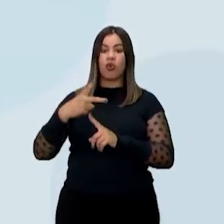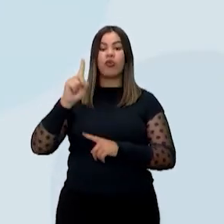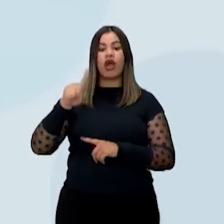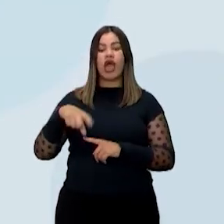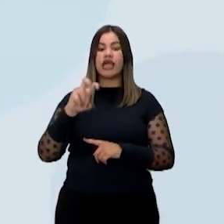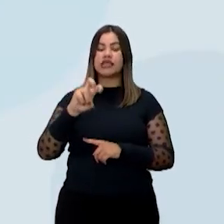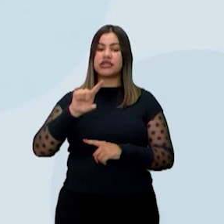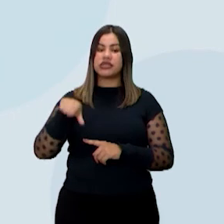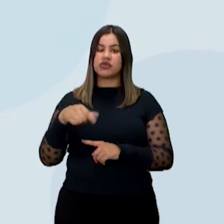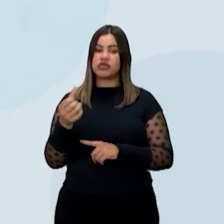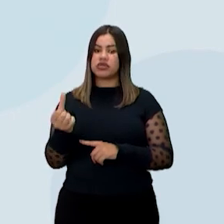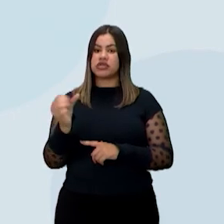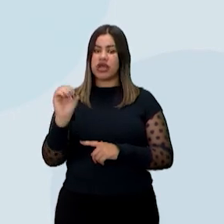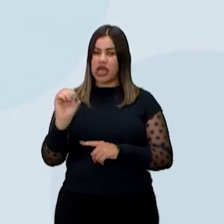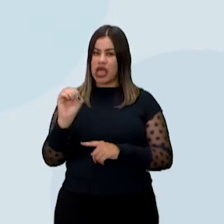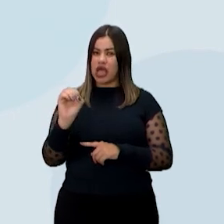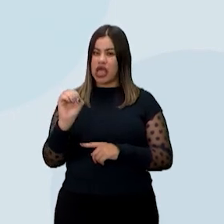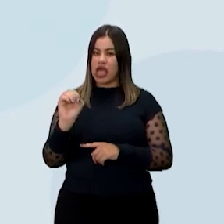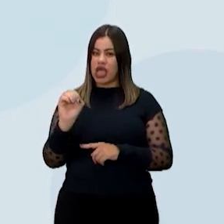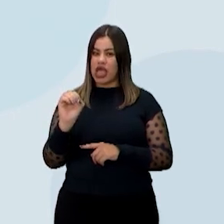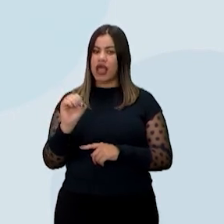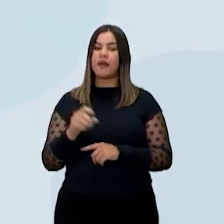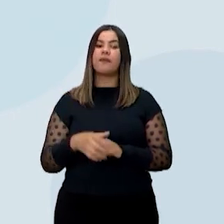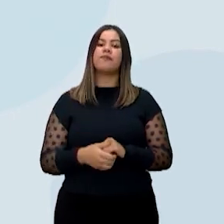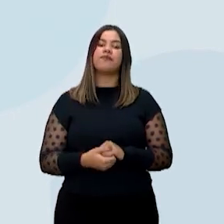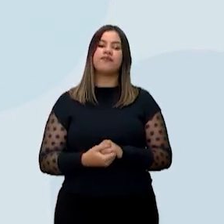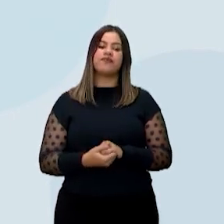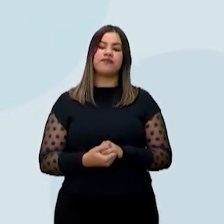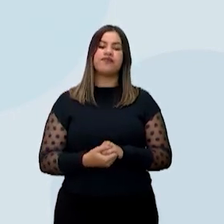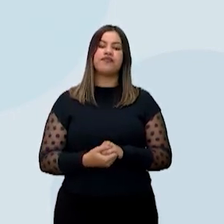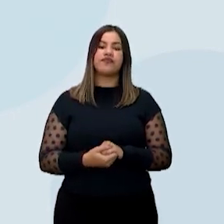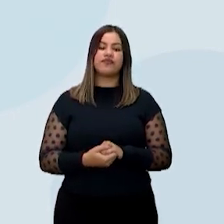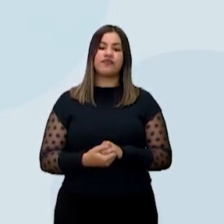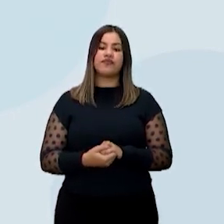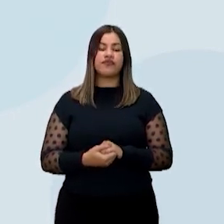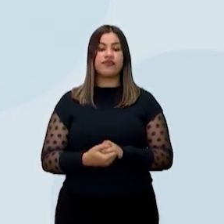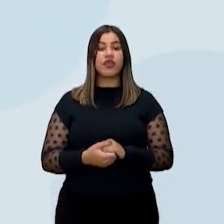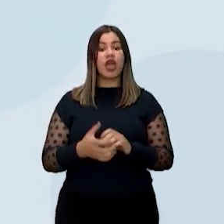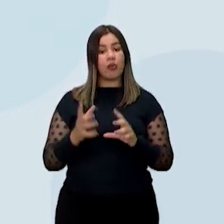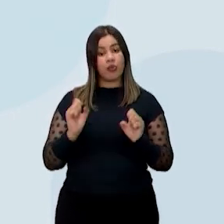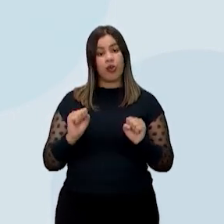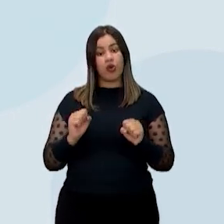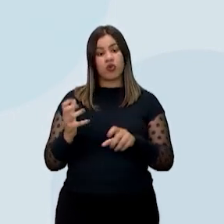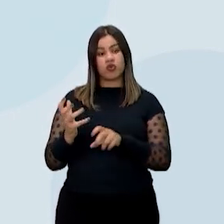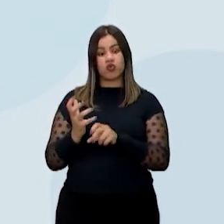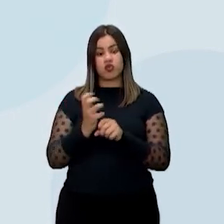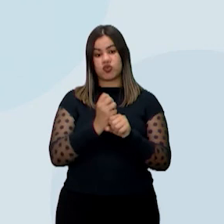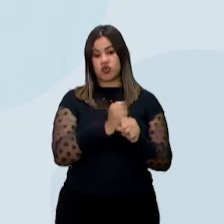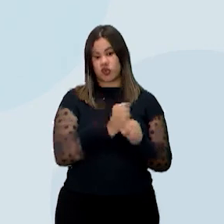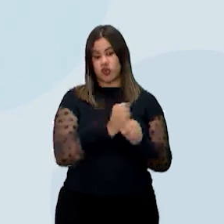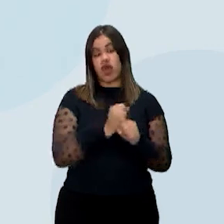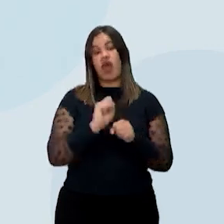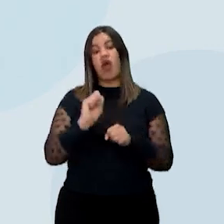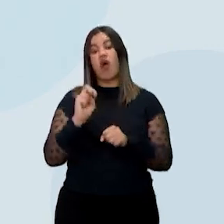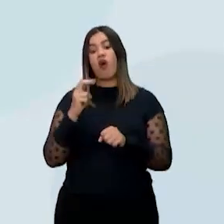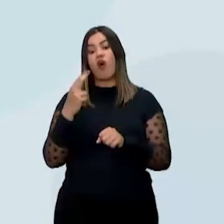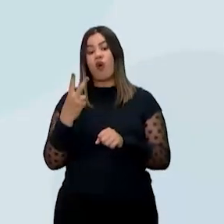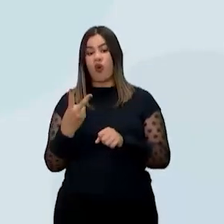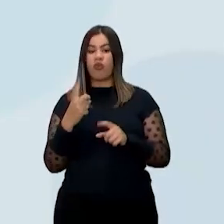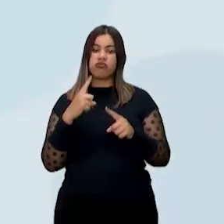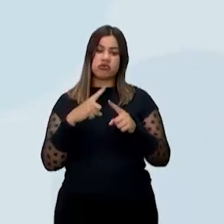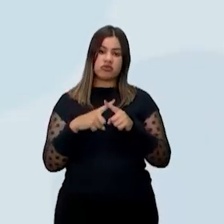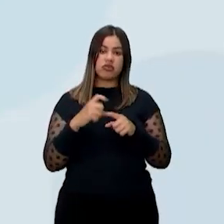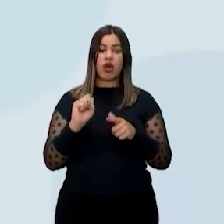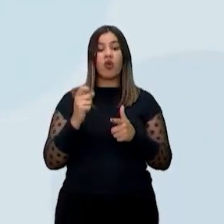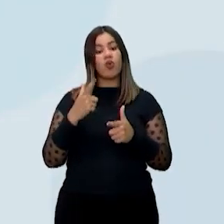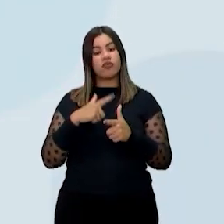R$2,80. Será que 5,60 é o dobro de 2,80? O que eu faço? Ou eu somo, né? 2,80 mais 2,80 para ver